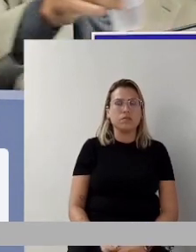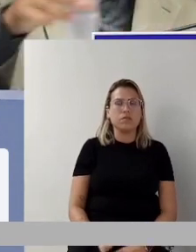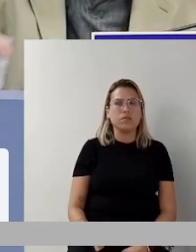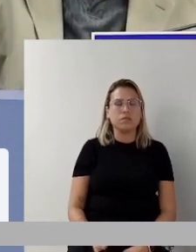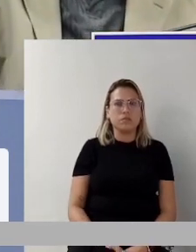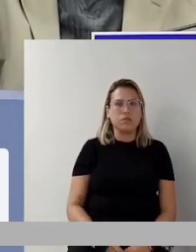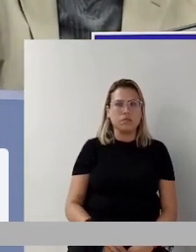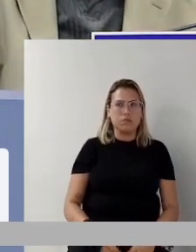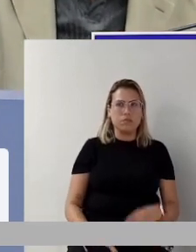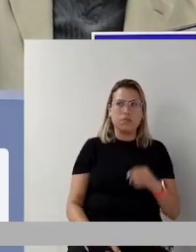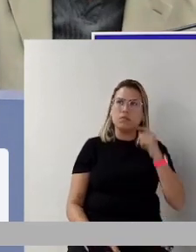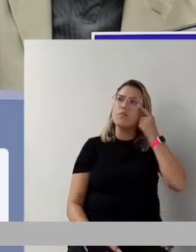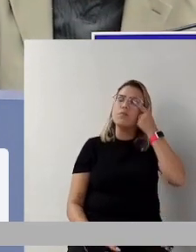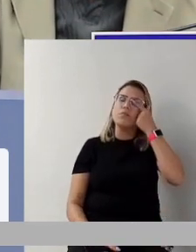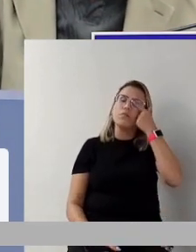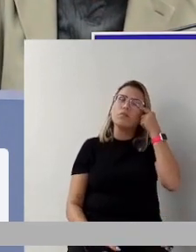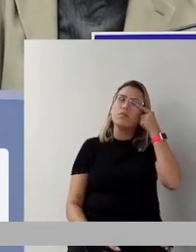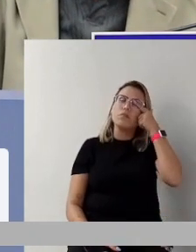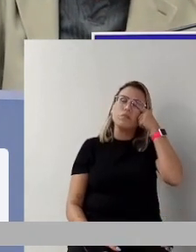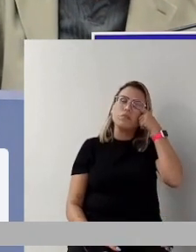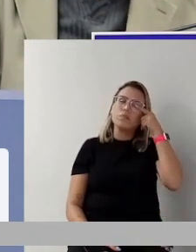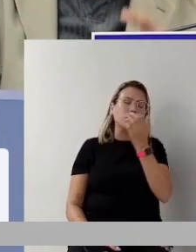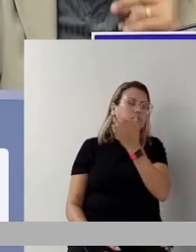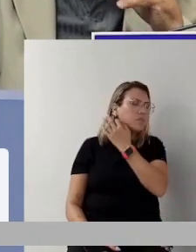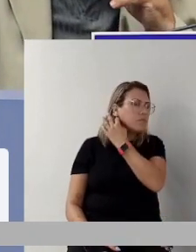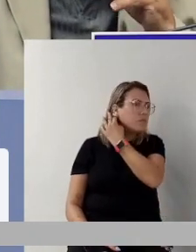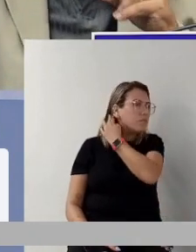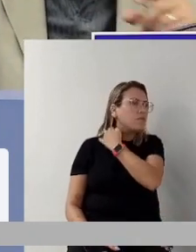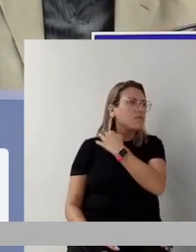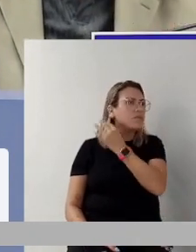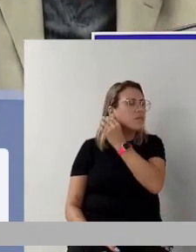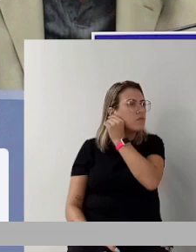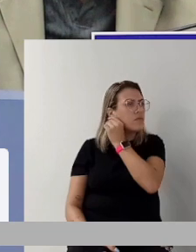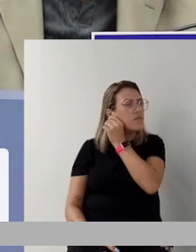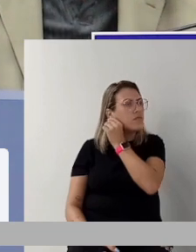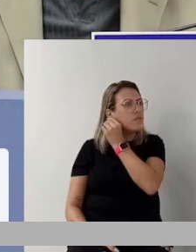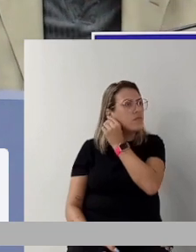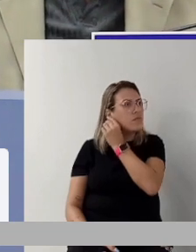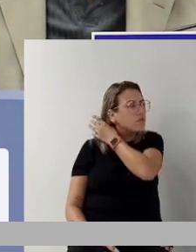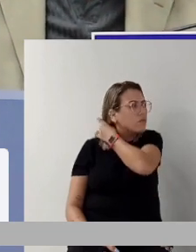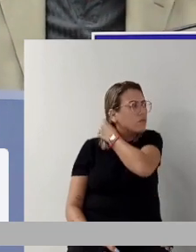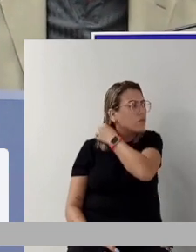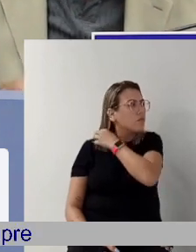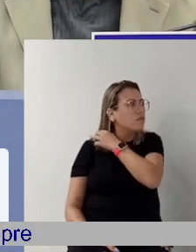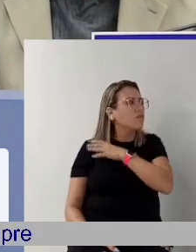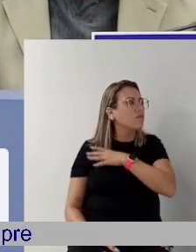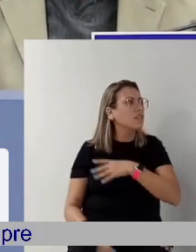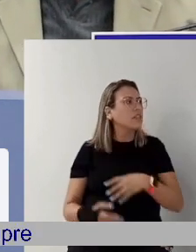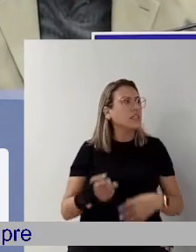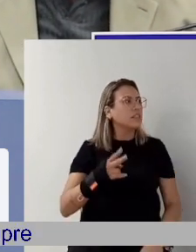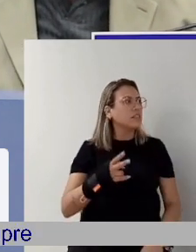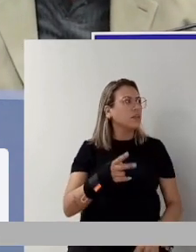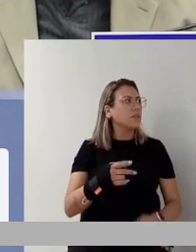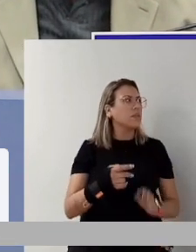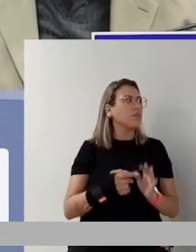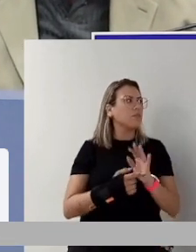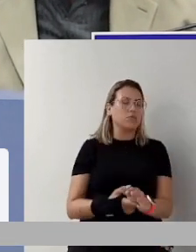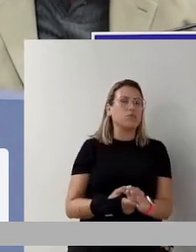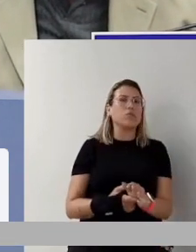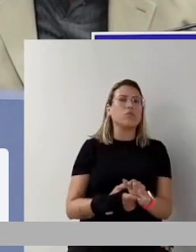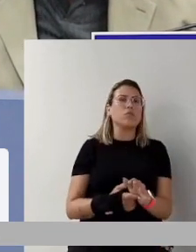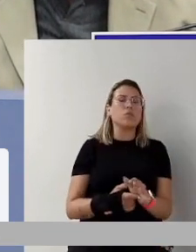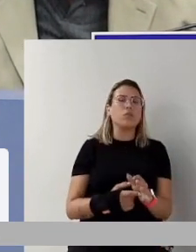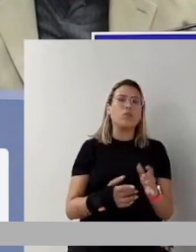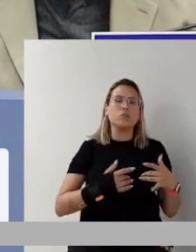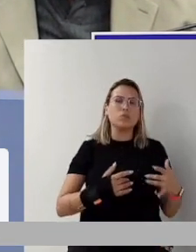aade Jaci Francisco AD Dejaci Francisco Concílio sempre mostrou humildade e de